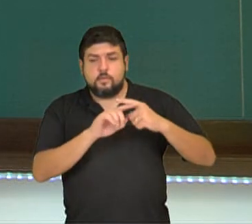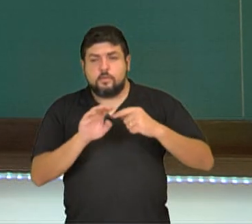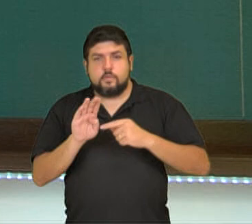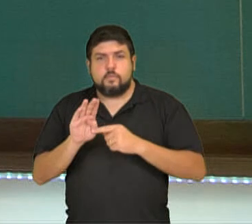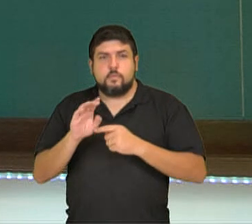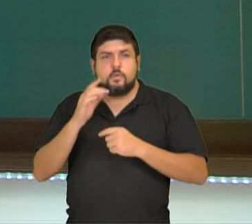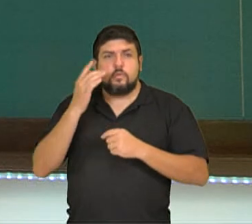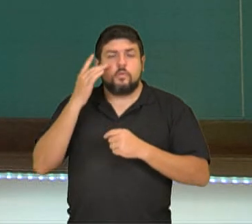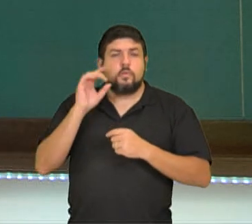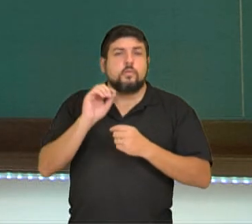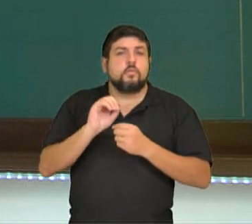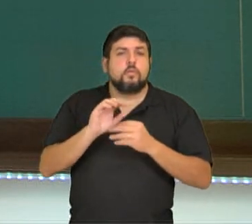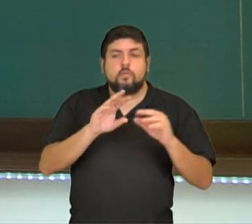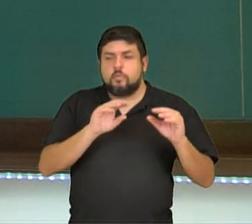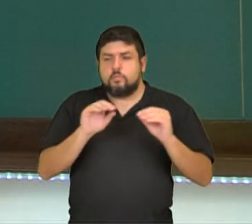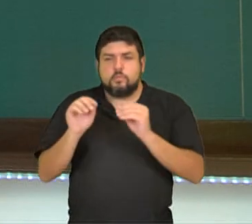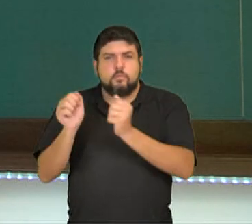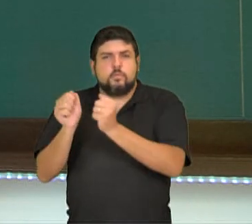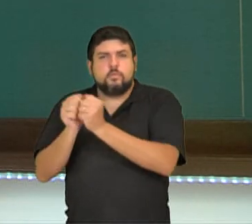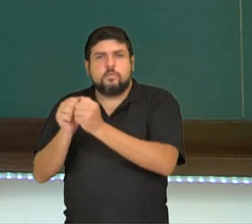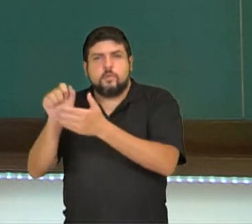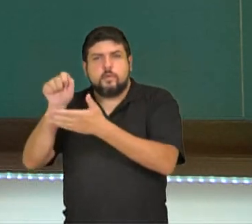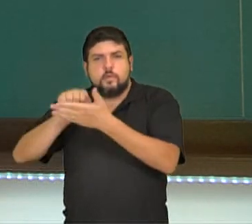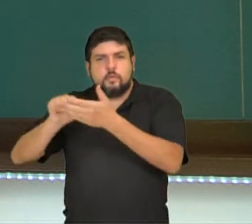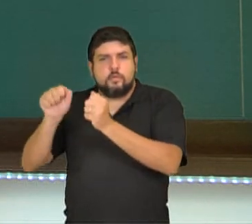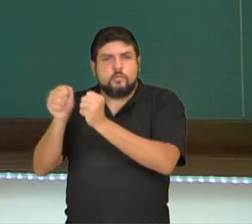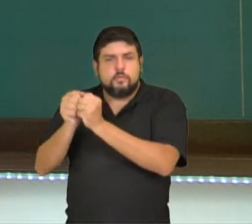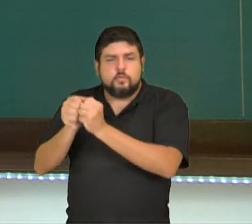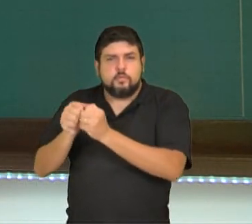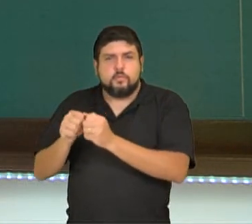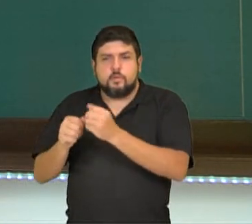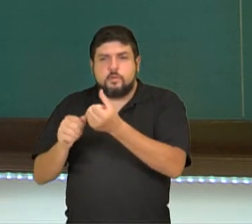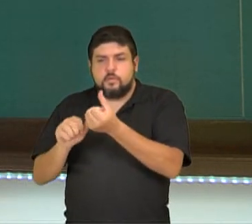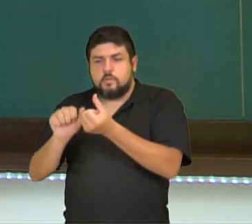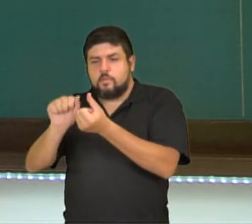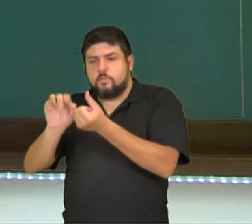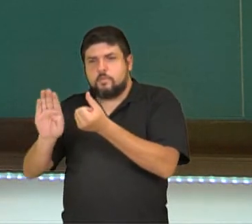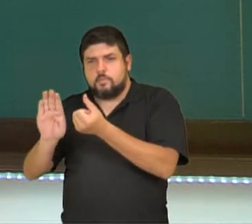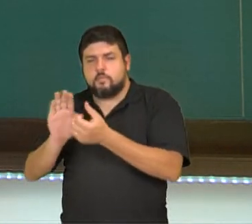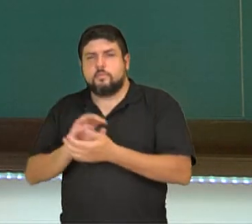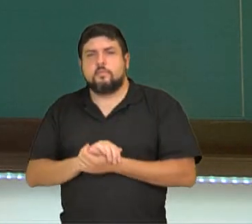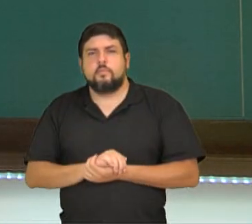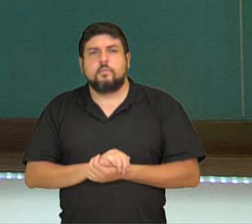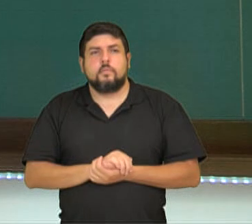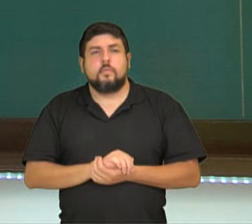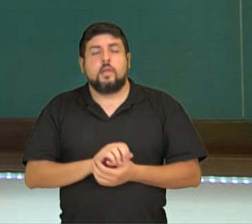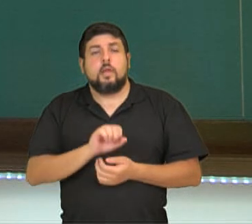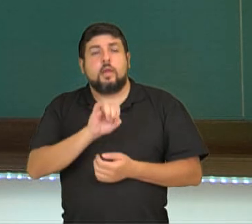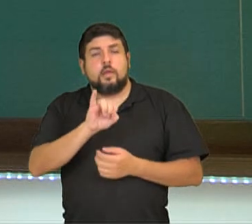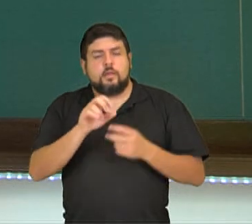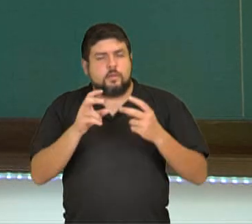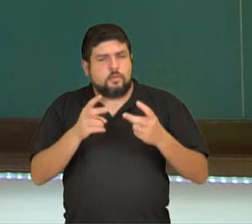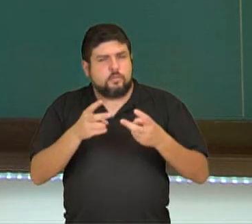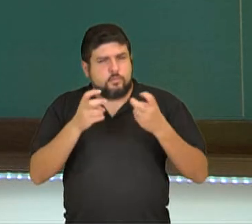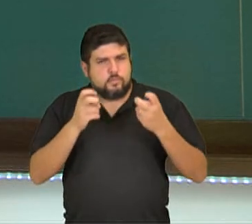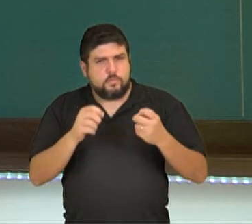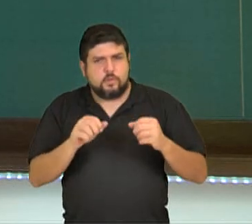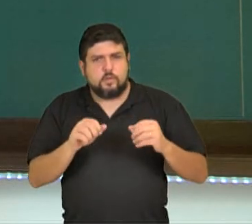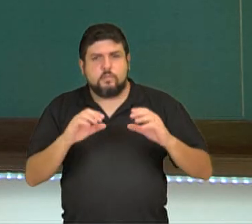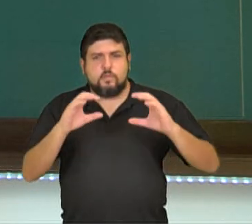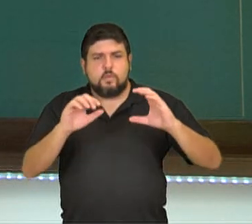outro. Basta escrever grudadinho, ó, AB. Se você reparar, a propriedade